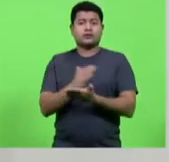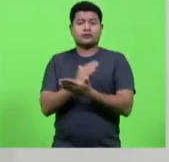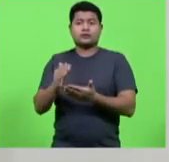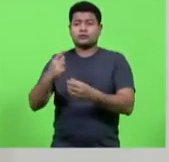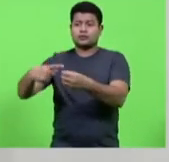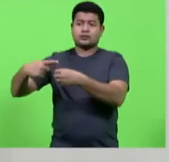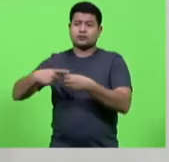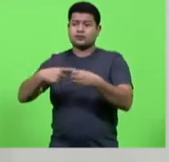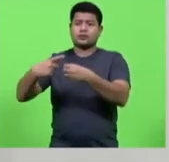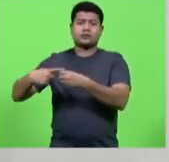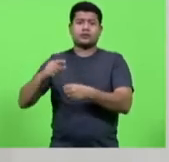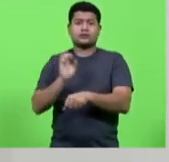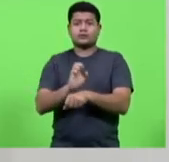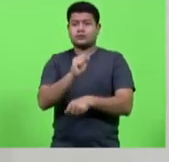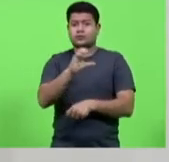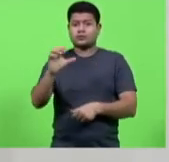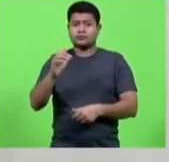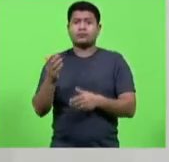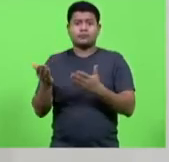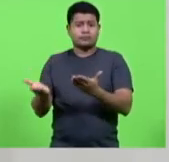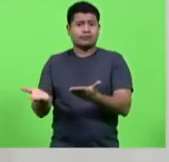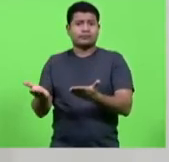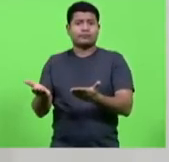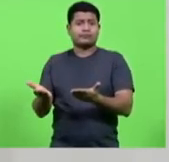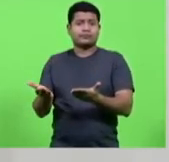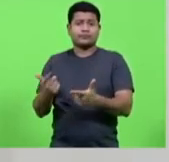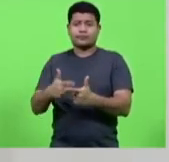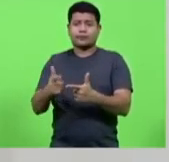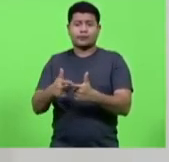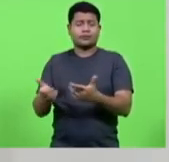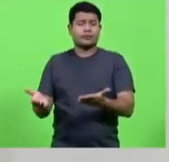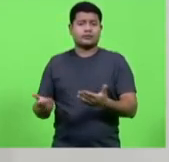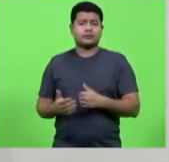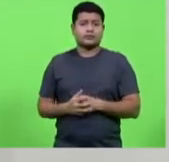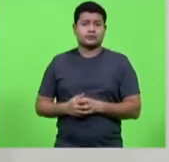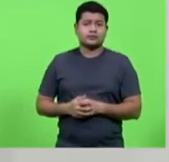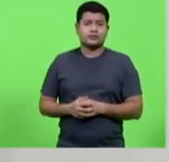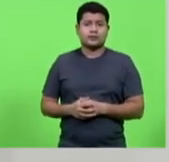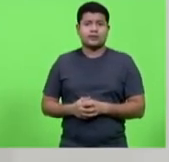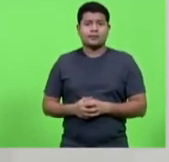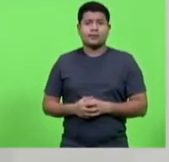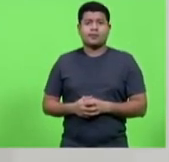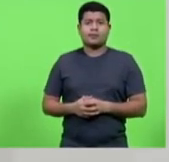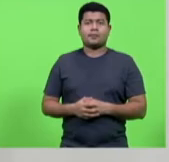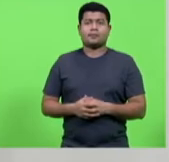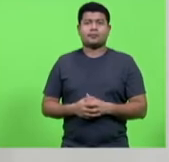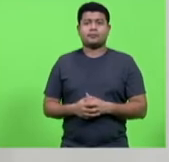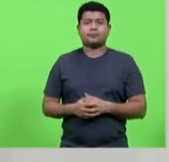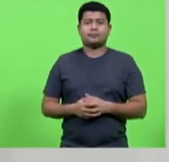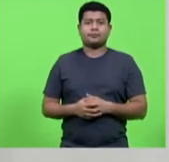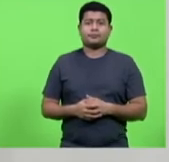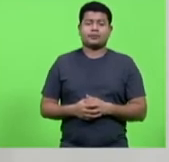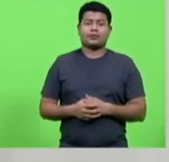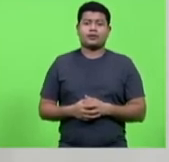Catarina que estão nessa situação. Que estão nessa situação.